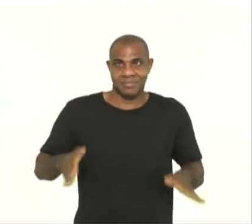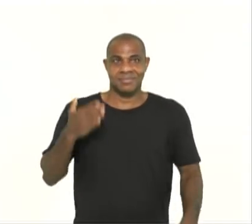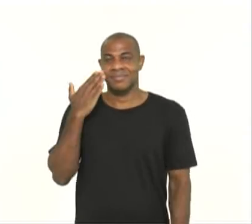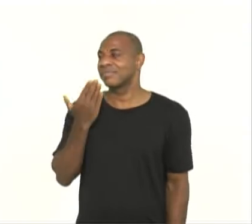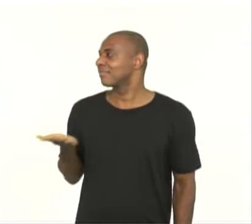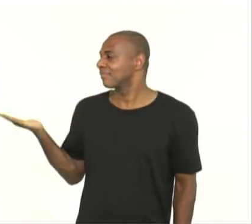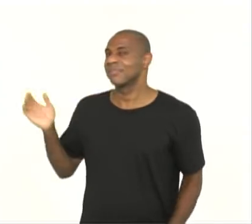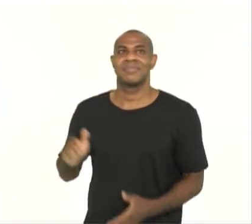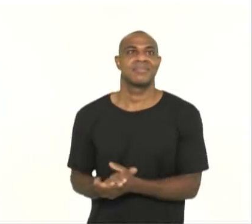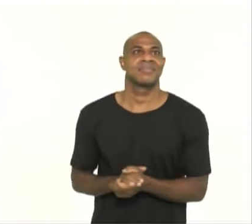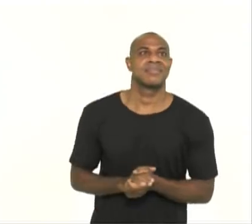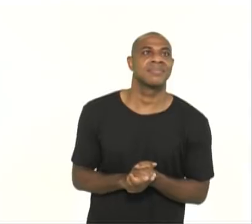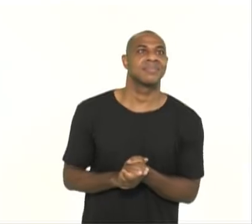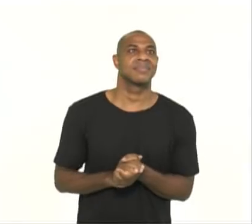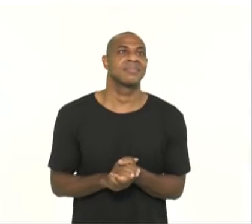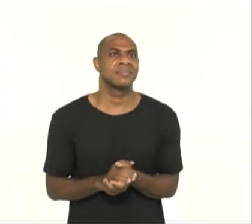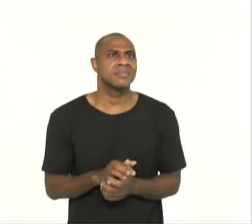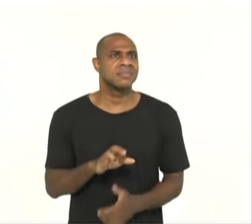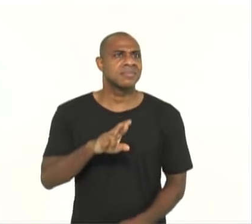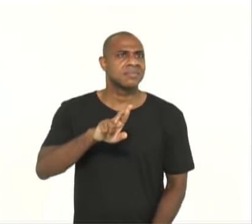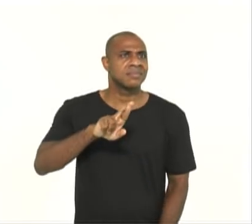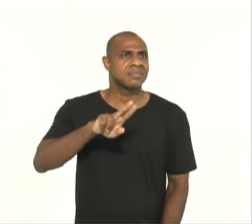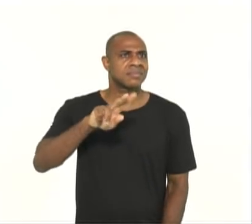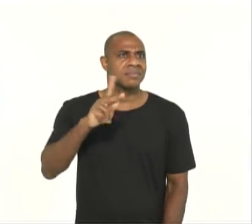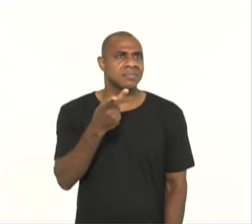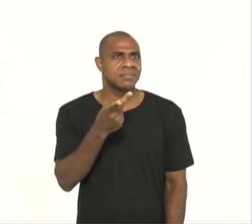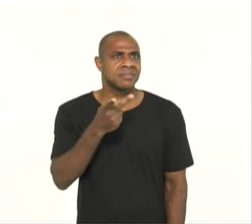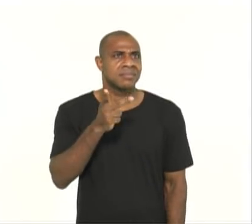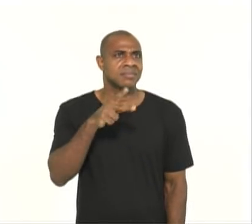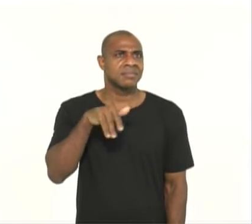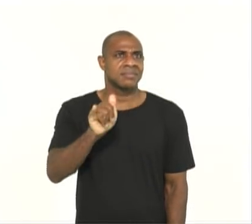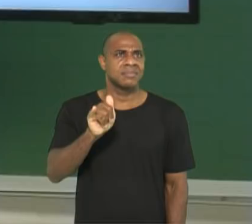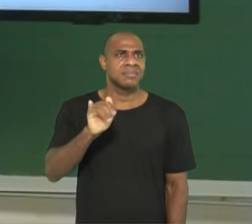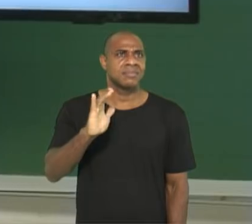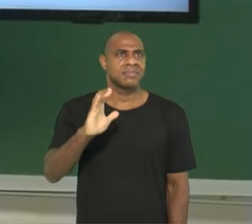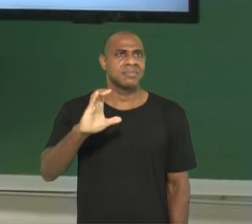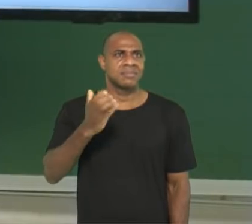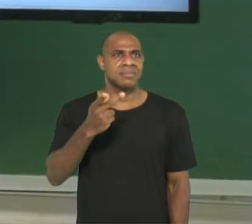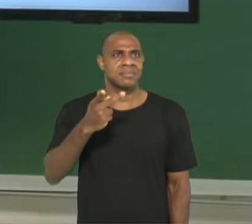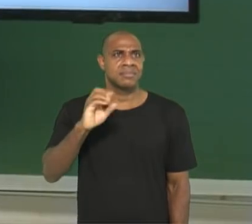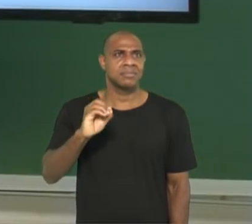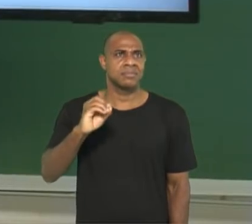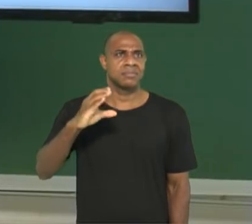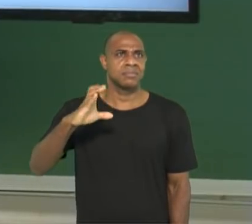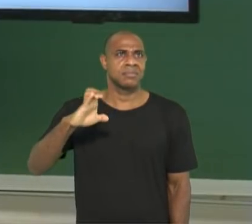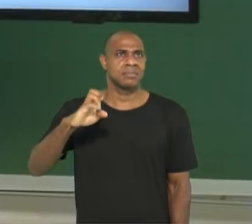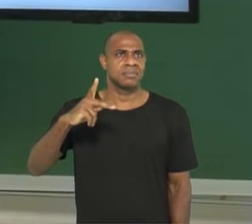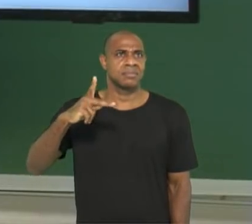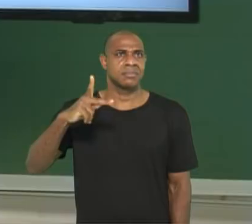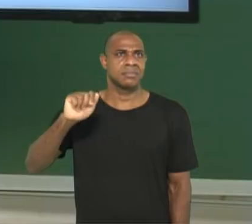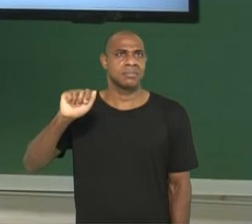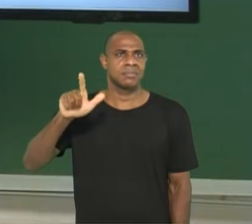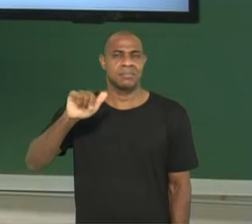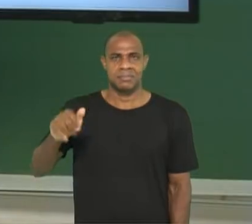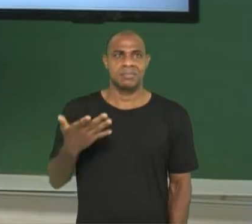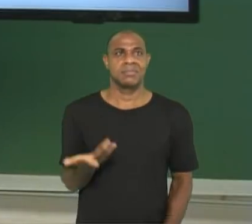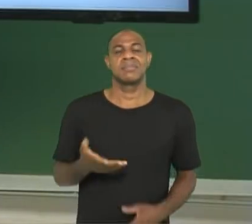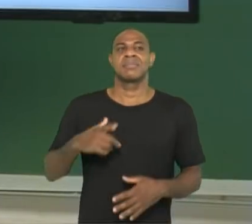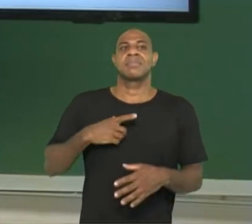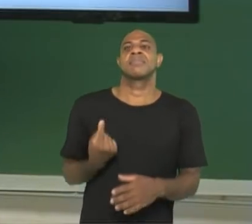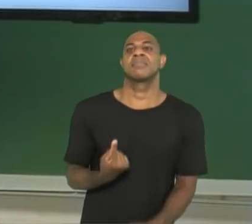O Rhinchocephalia é o grupo mais primitivo de réptil que existe. E esse grupo de animais tem